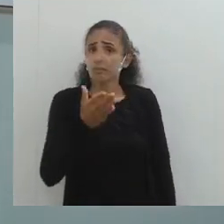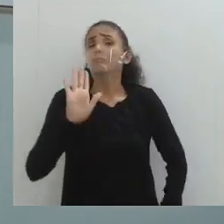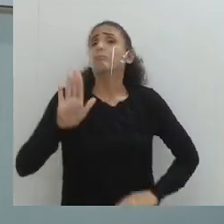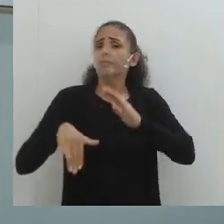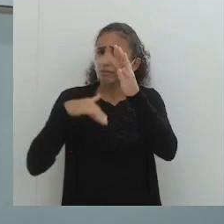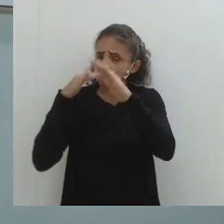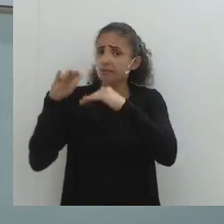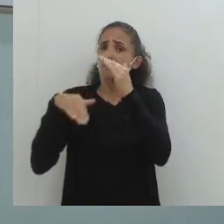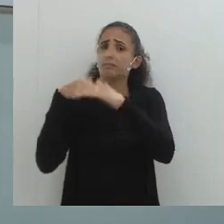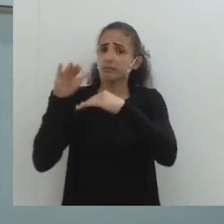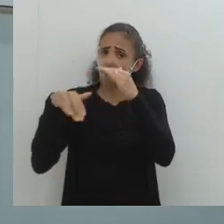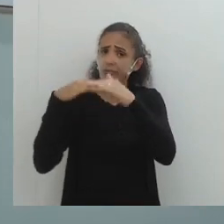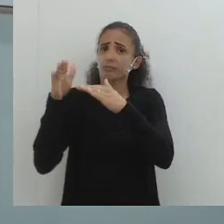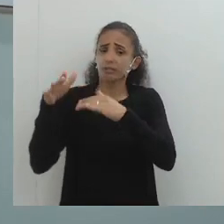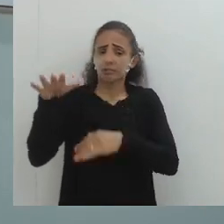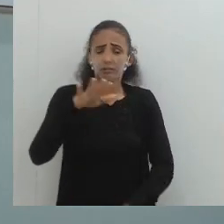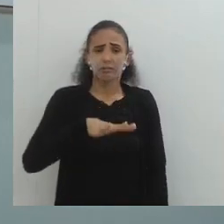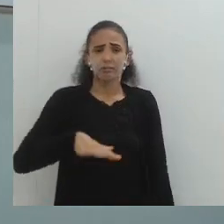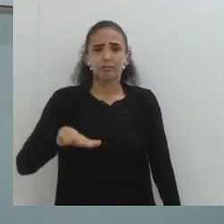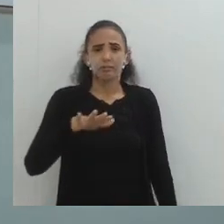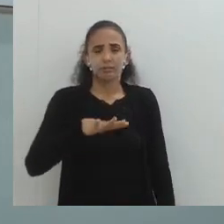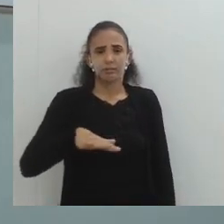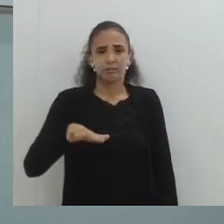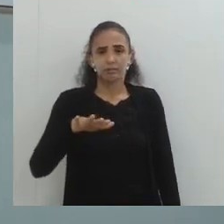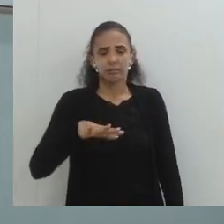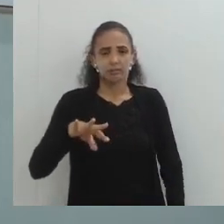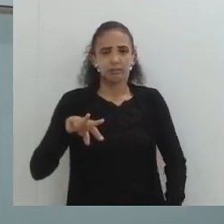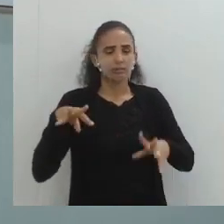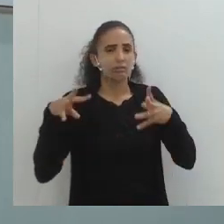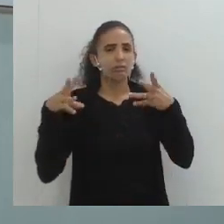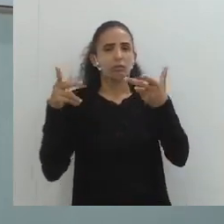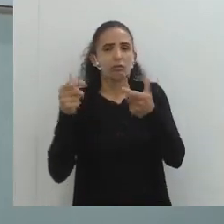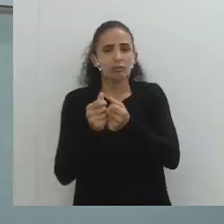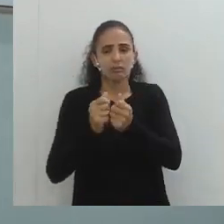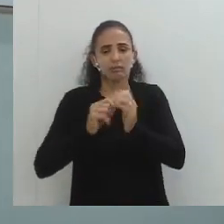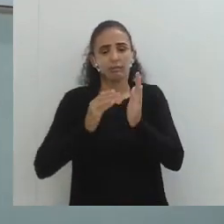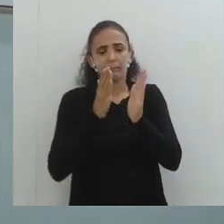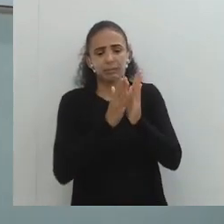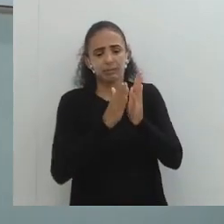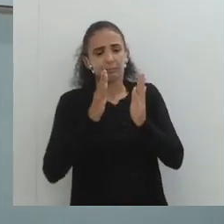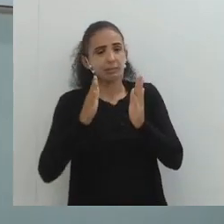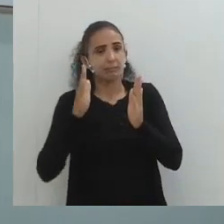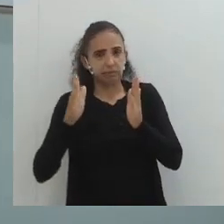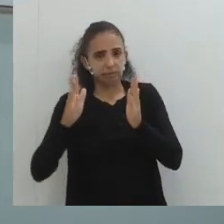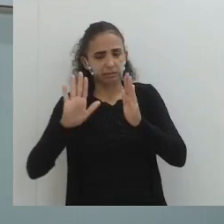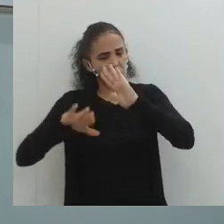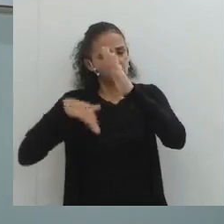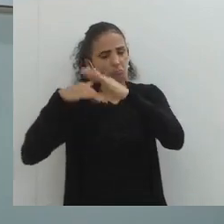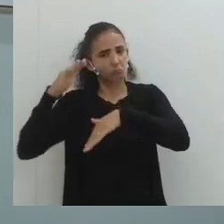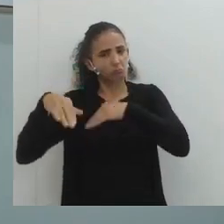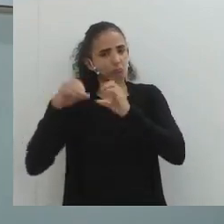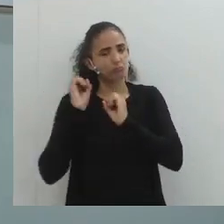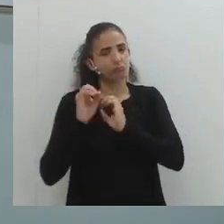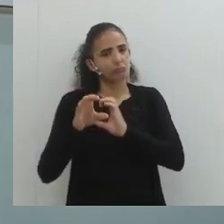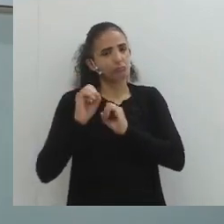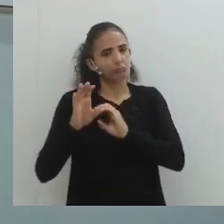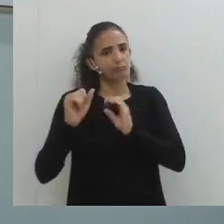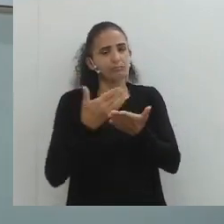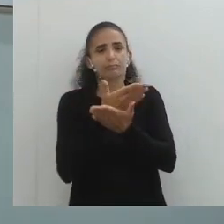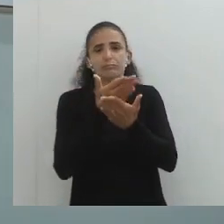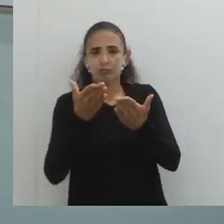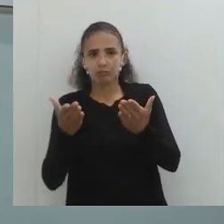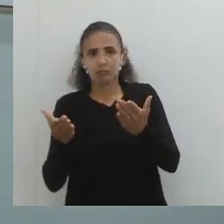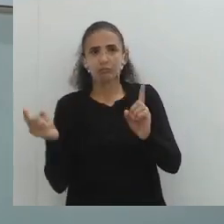pode se desenvolver também em outro campo. Mas não, e tudo isso daí são processos educativos para chegar a um